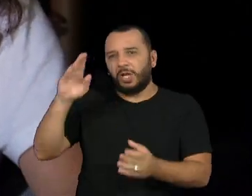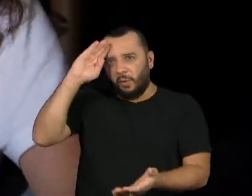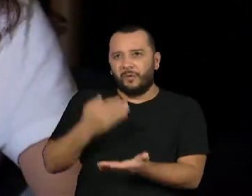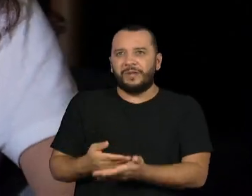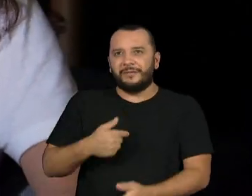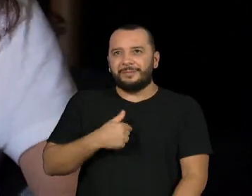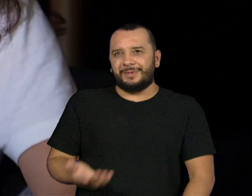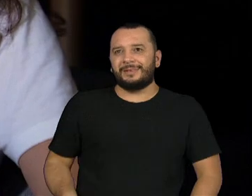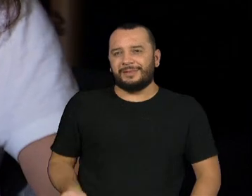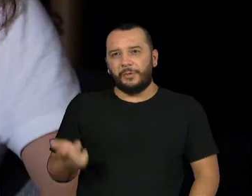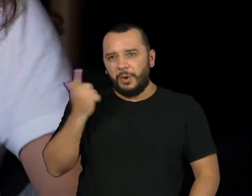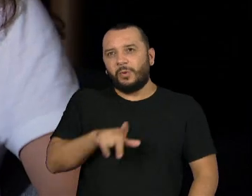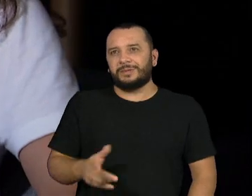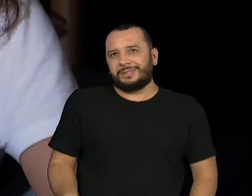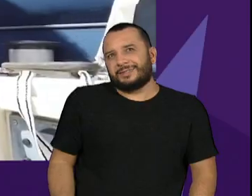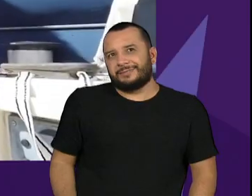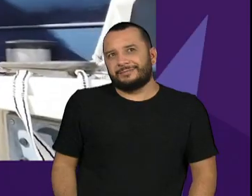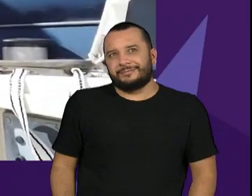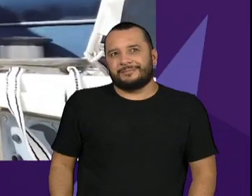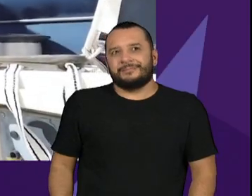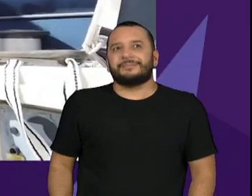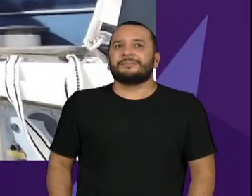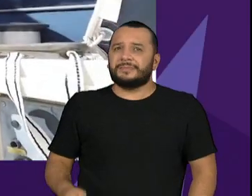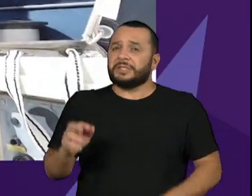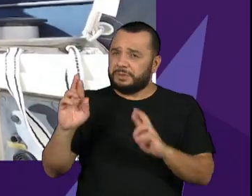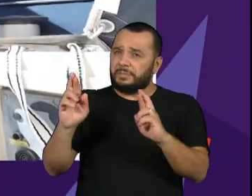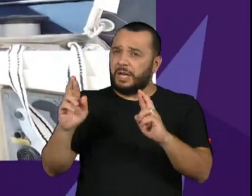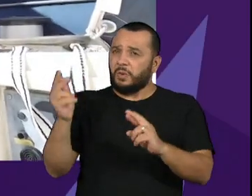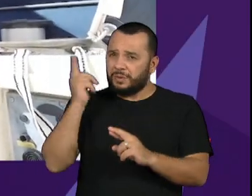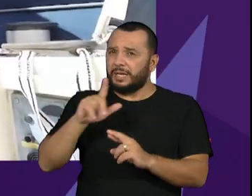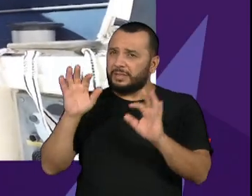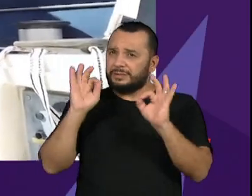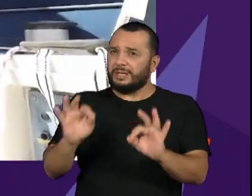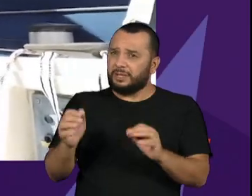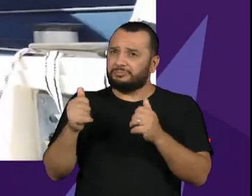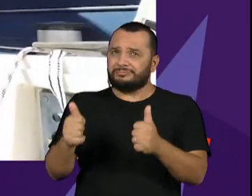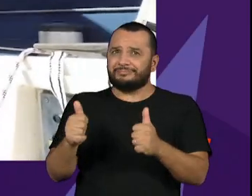eu também confiei, né? Bom, espero que dê certo, Tamara.